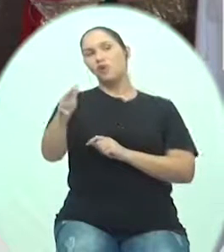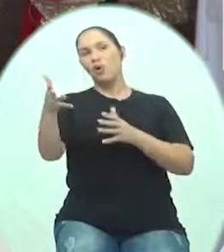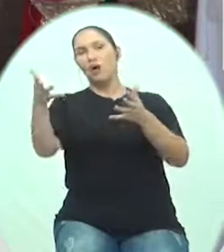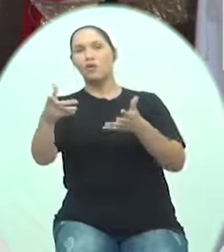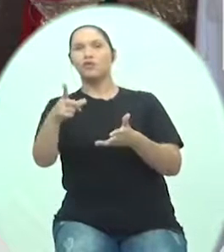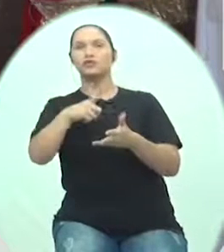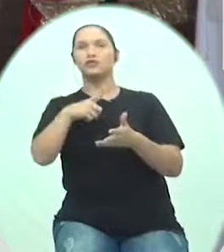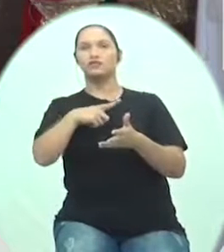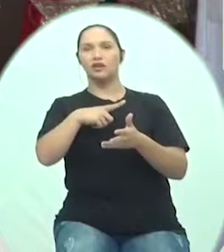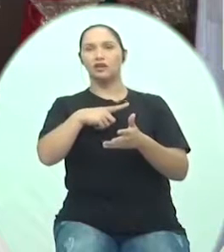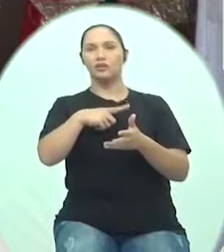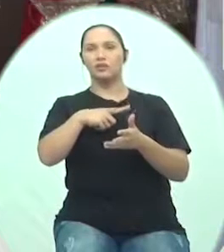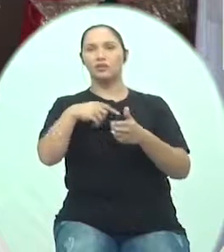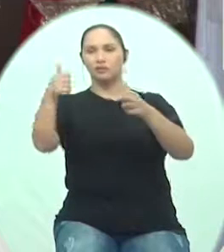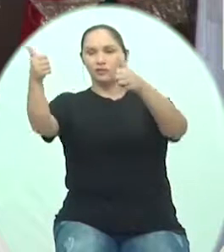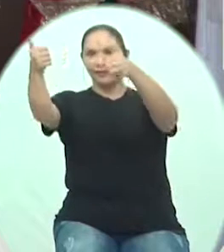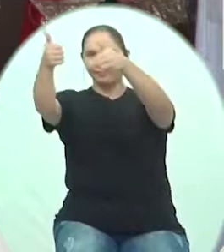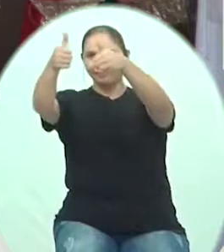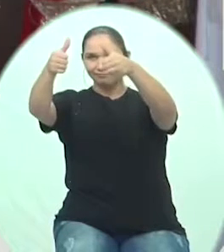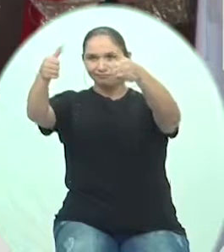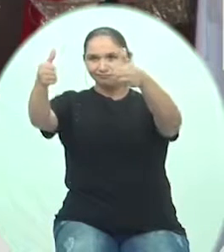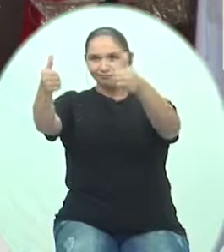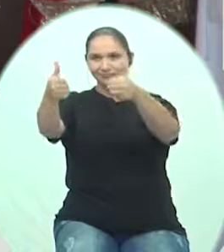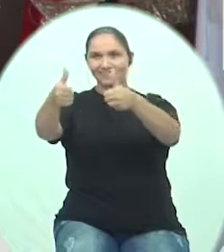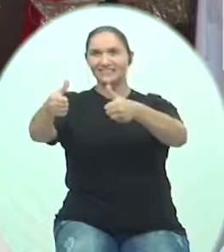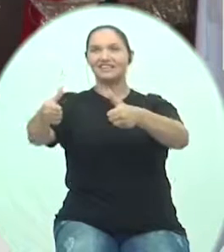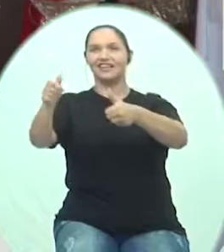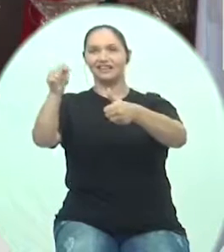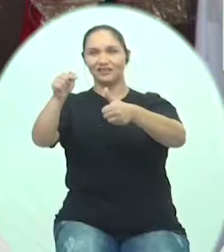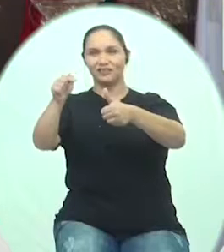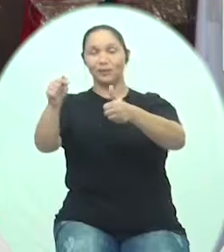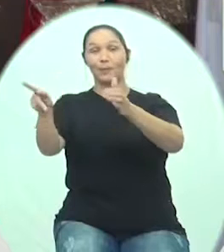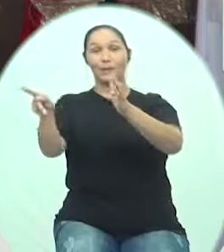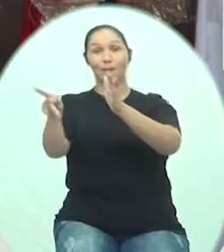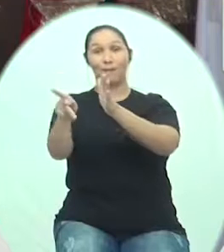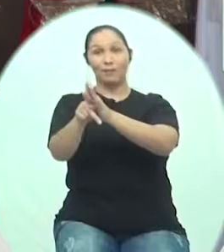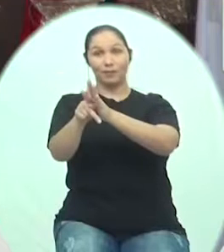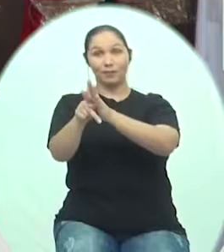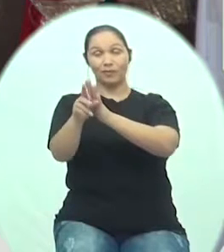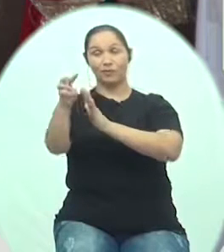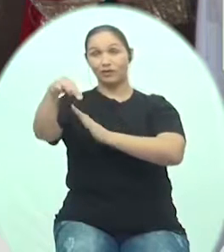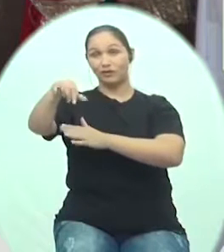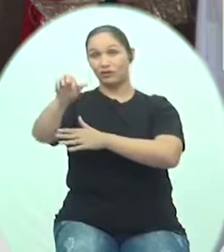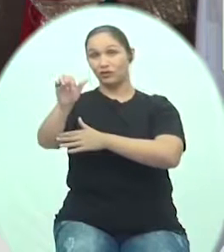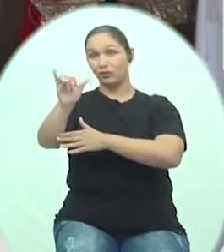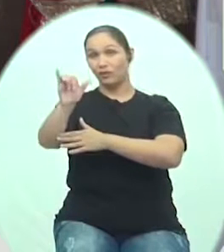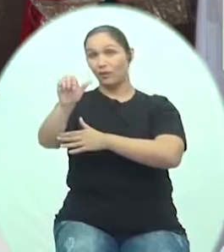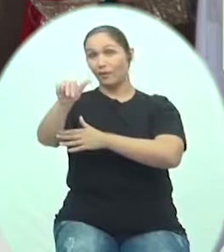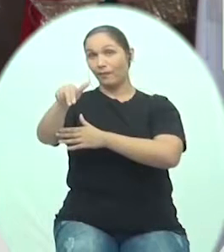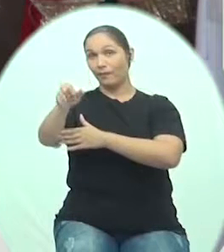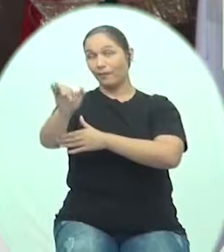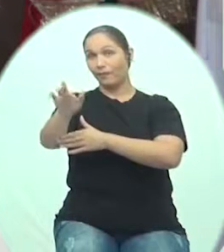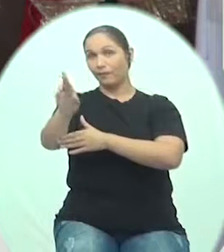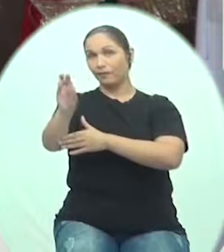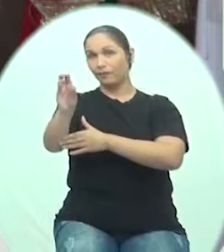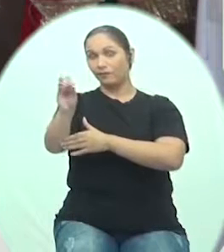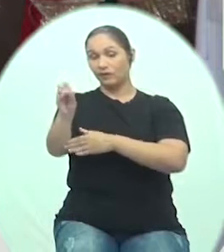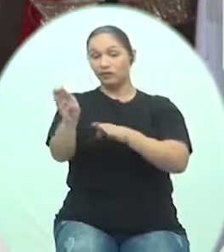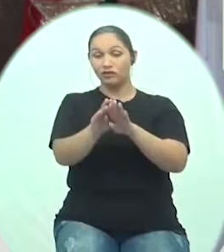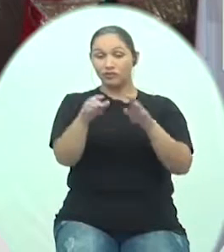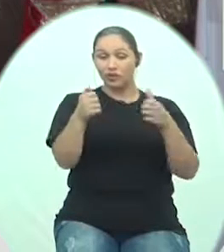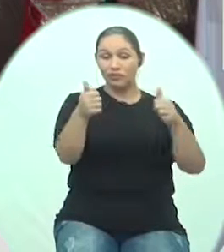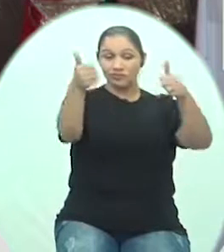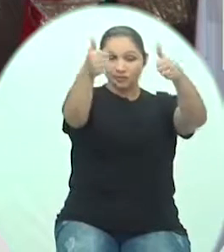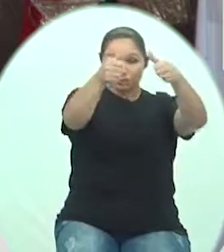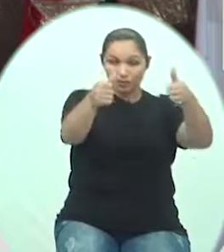Ton Manuel precisamos ter também o monumento às mulheres que trabalhavam nas minas elas faziam o trabalho